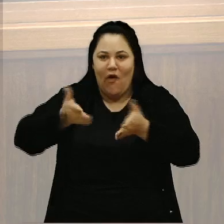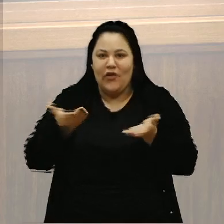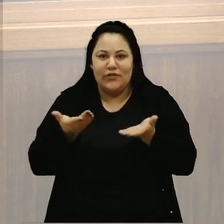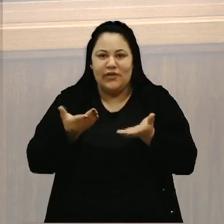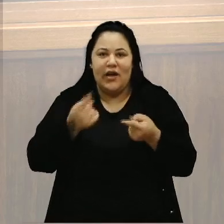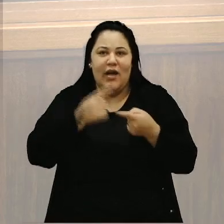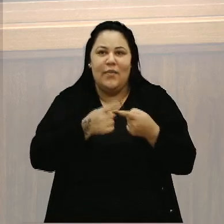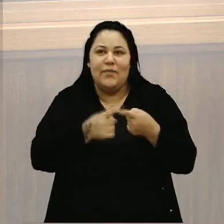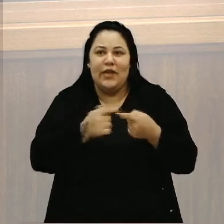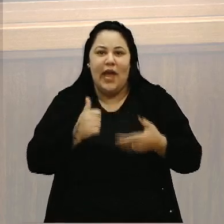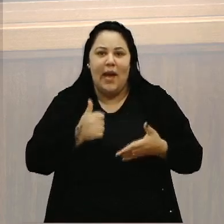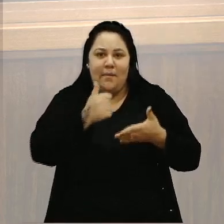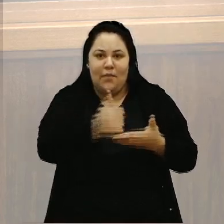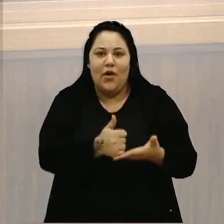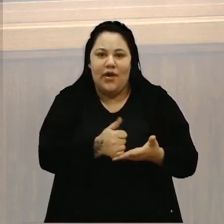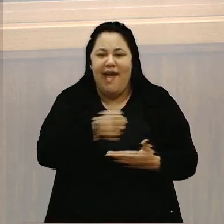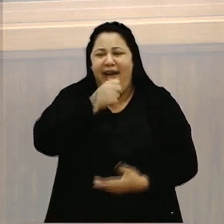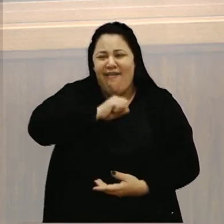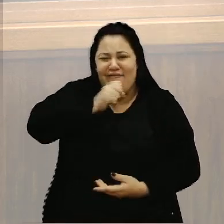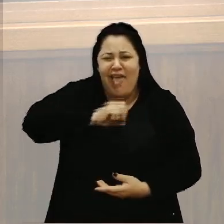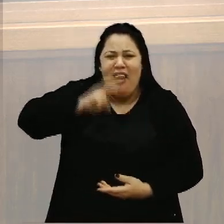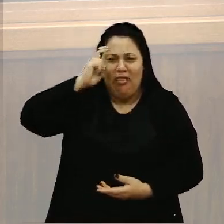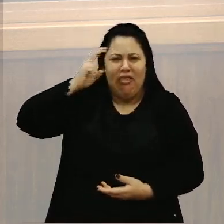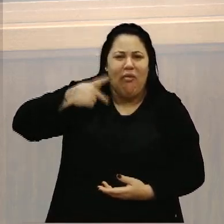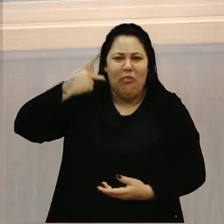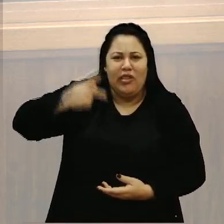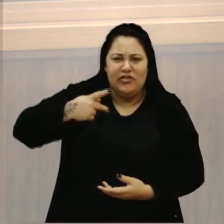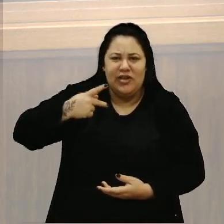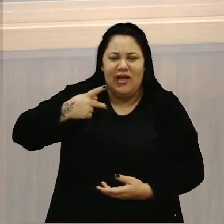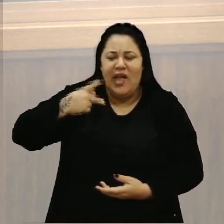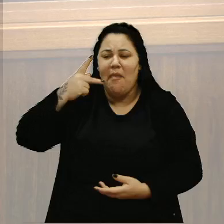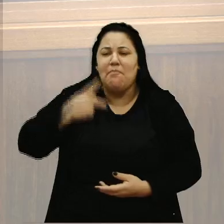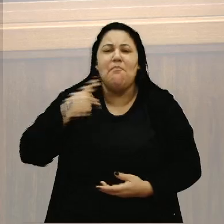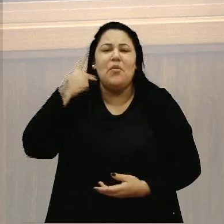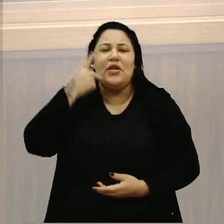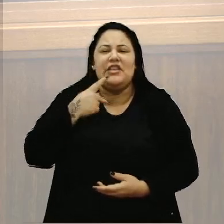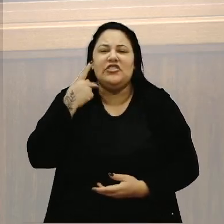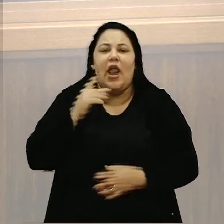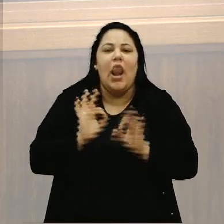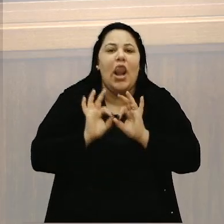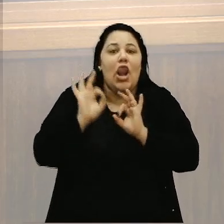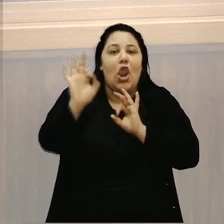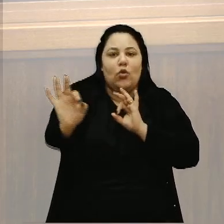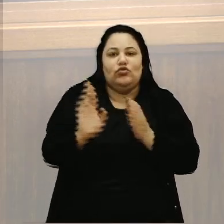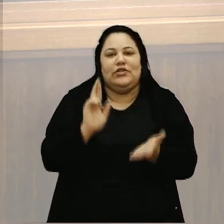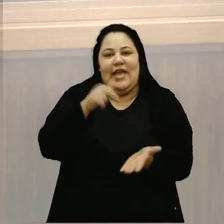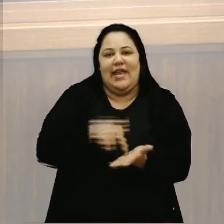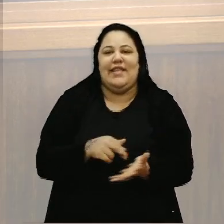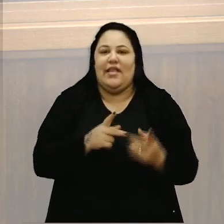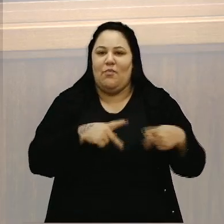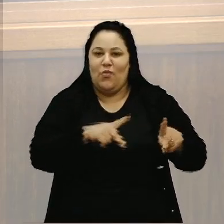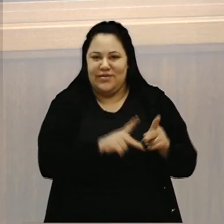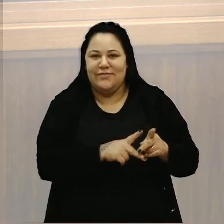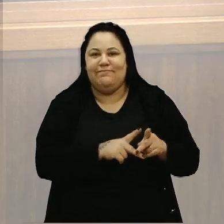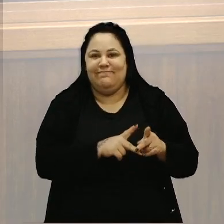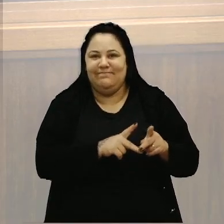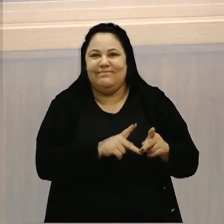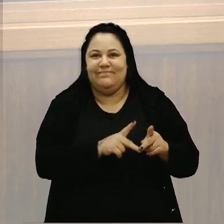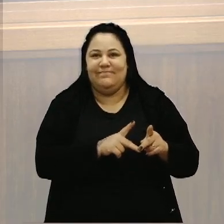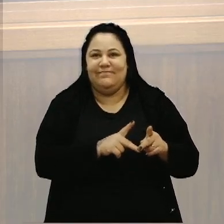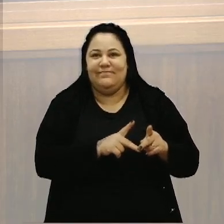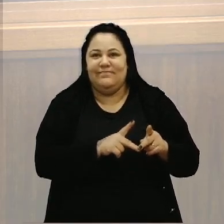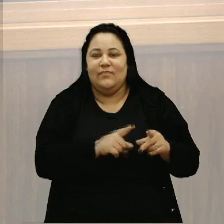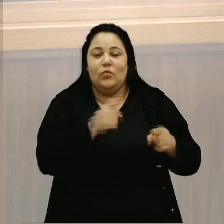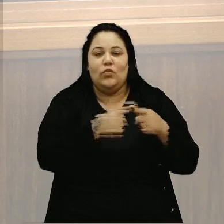a favor da velha cultura política, que é aquela política distante da realidade do povo.